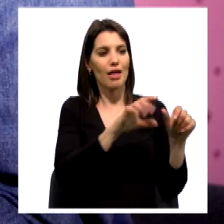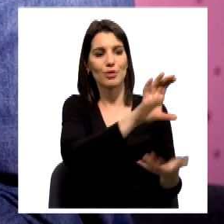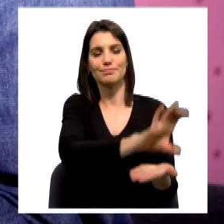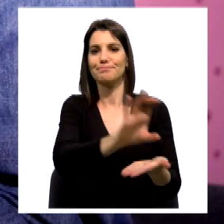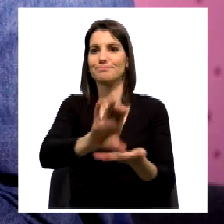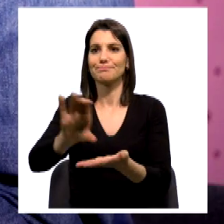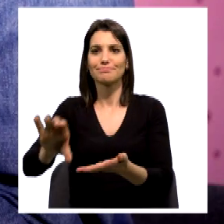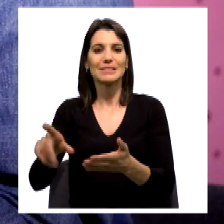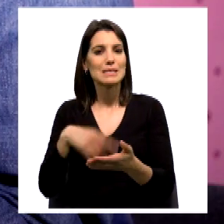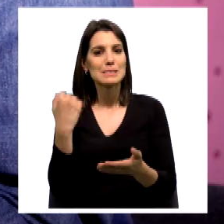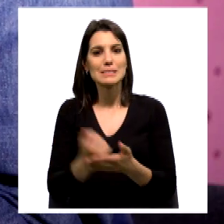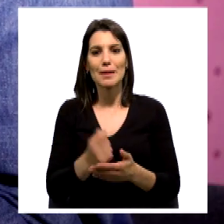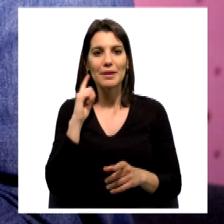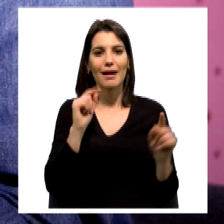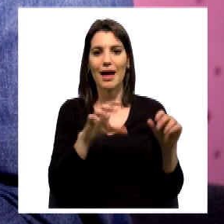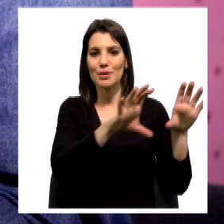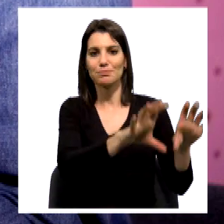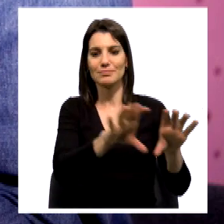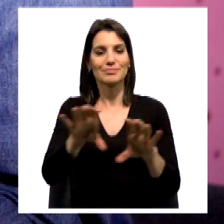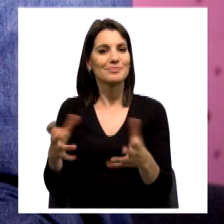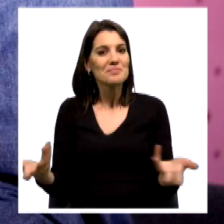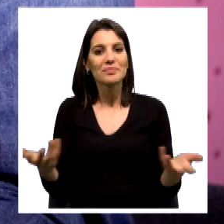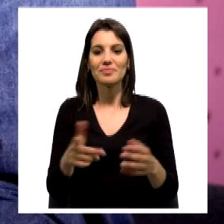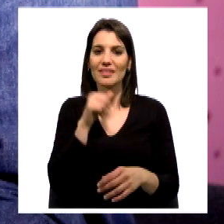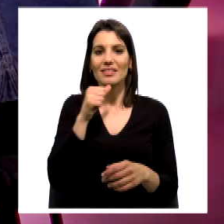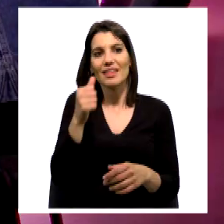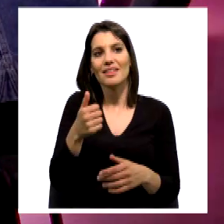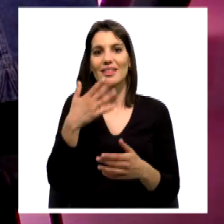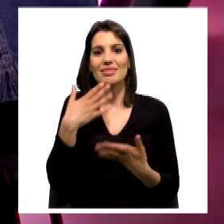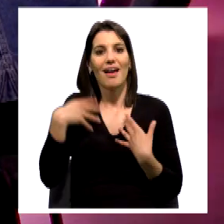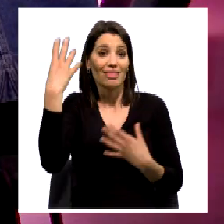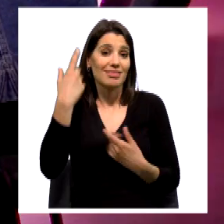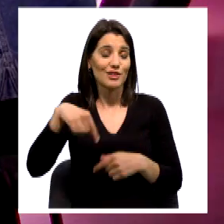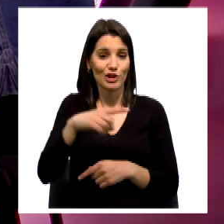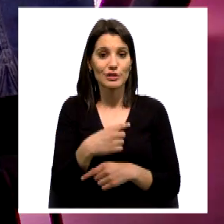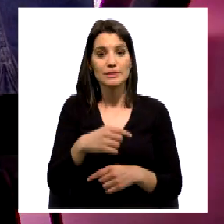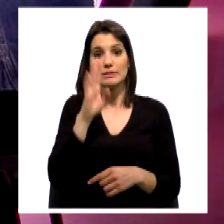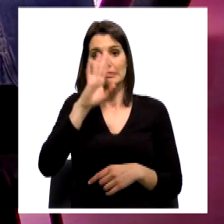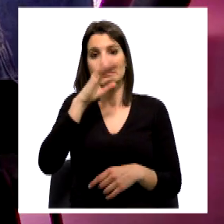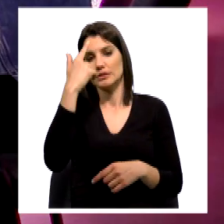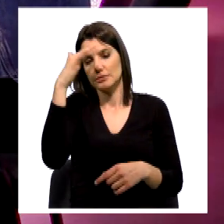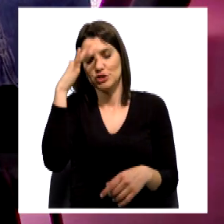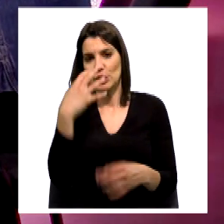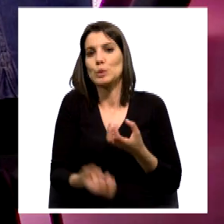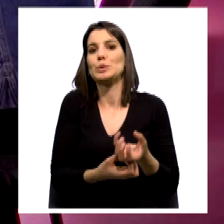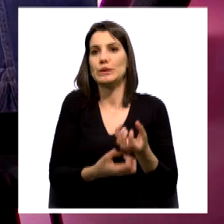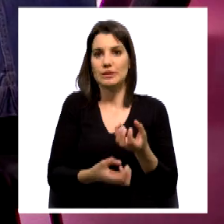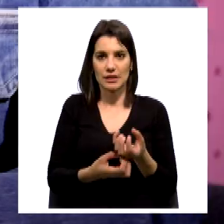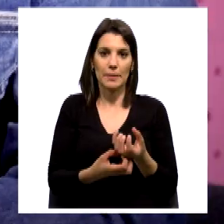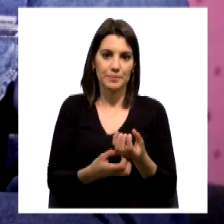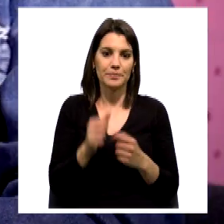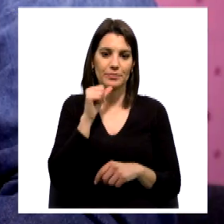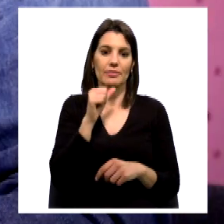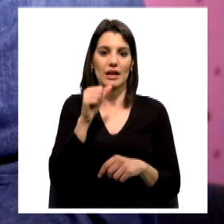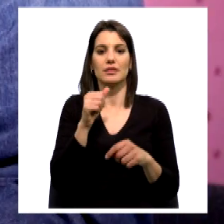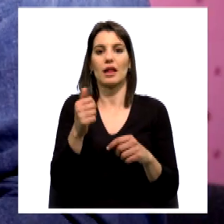rádio. Sempre nos fez muita companhia. E se imaginarmos a cozinha, que é